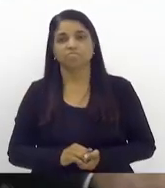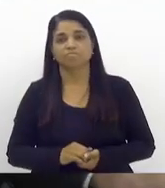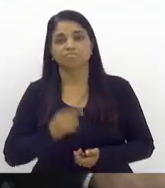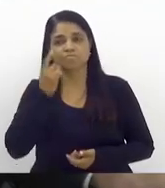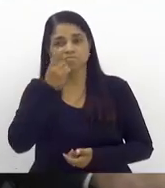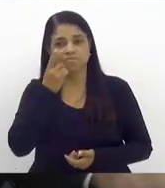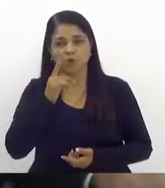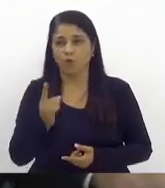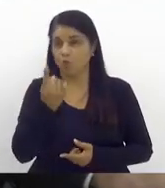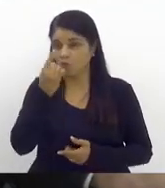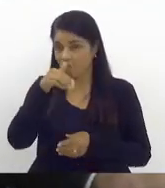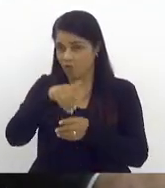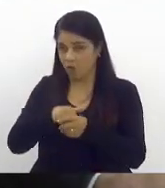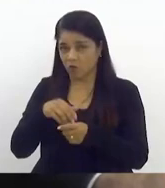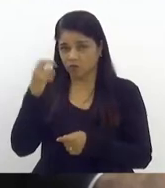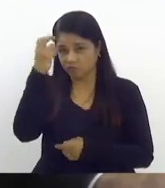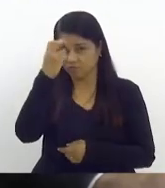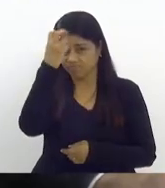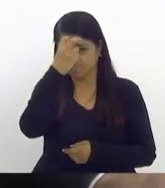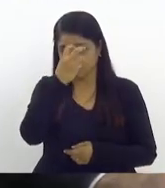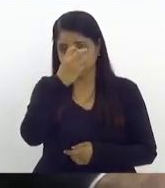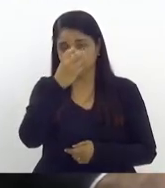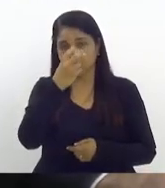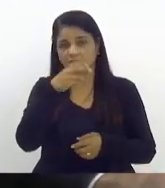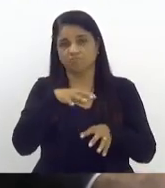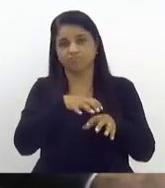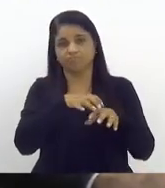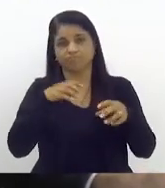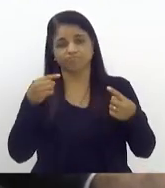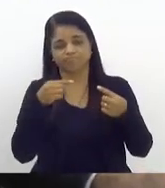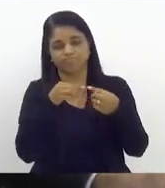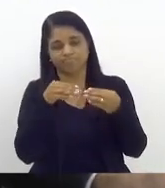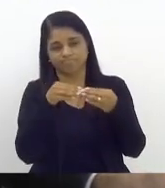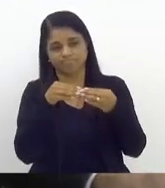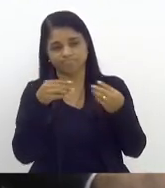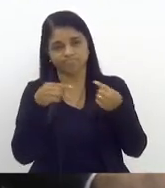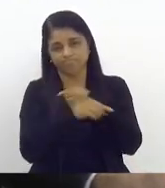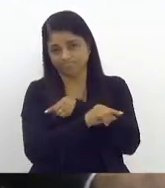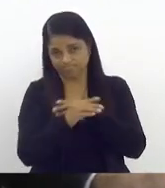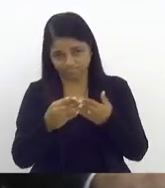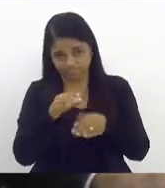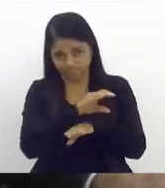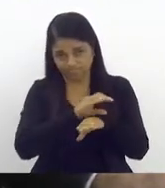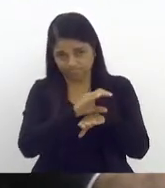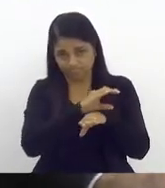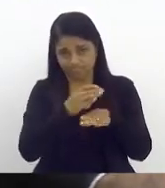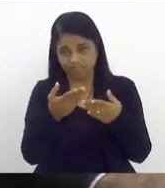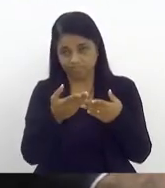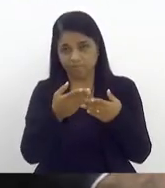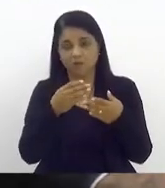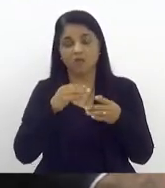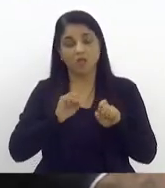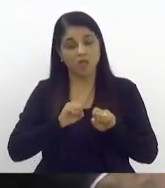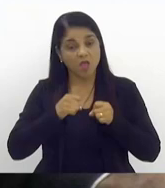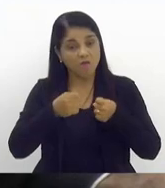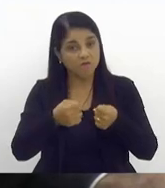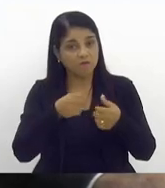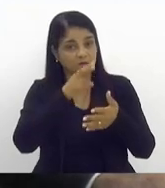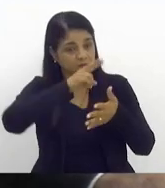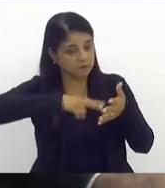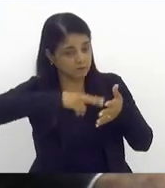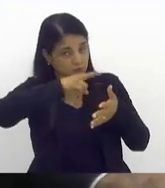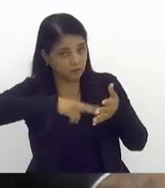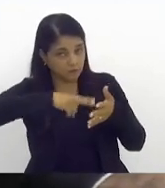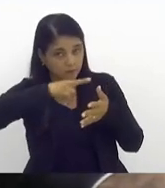um voto aqui da deputada Verônica pela inconstitucionalidade. Eu queria reforçar essa leitura